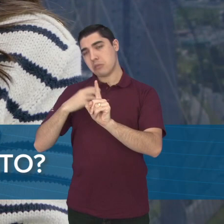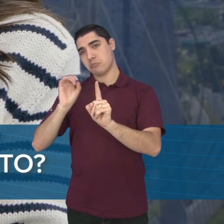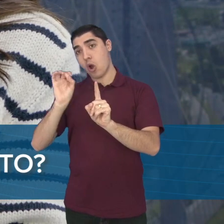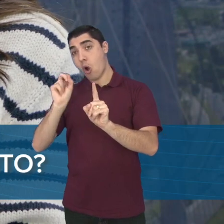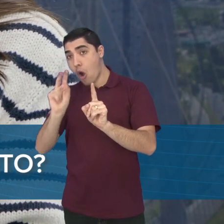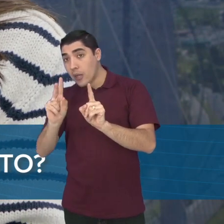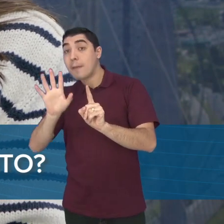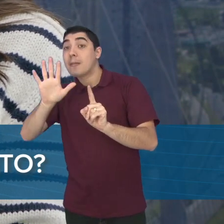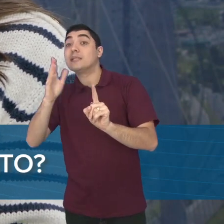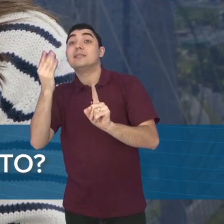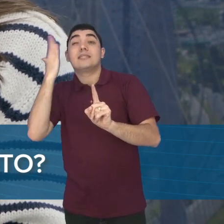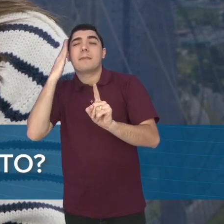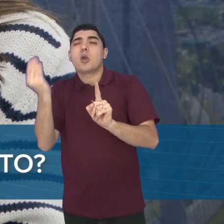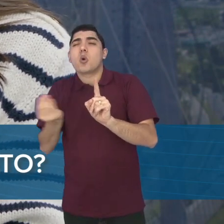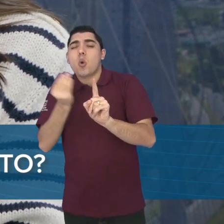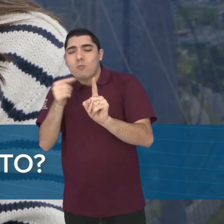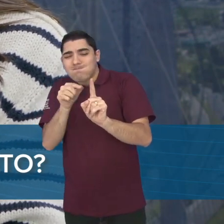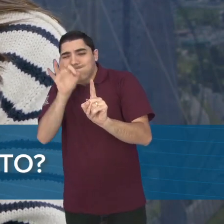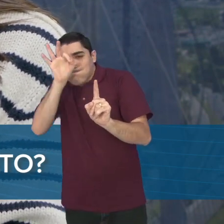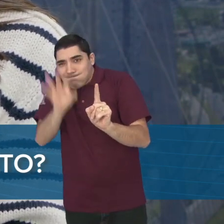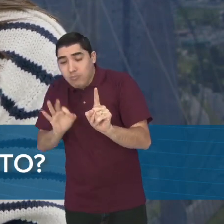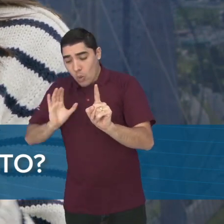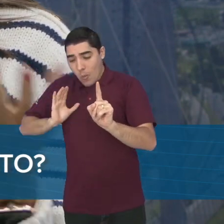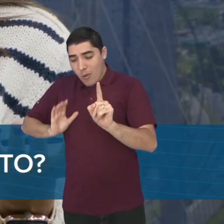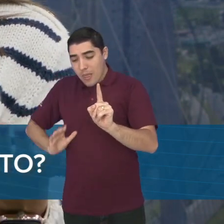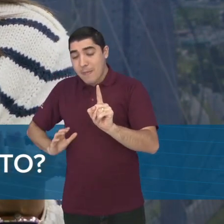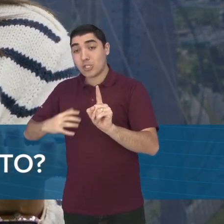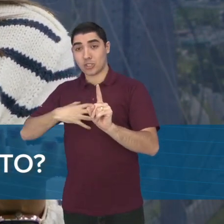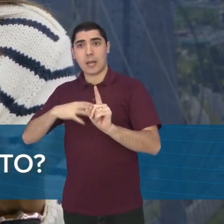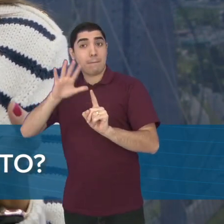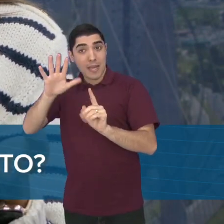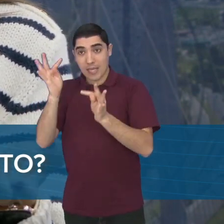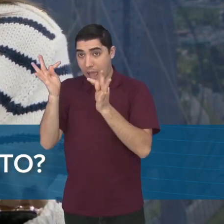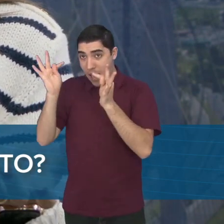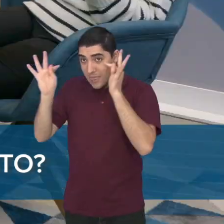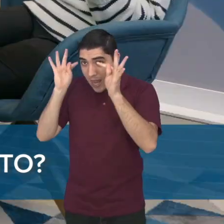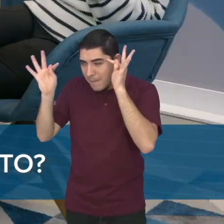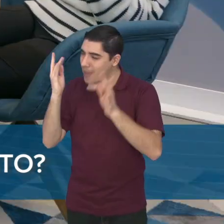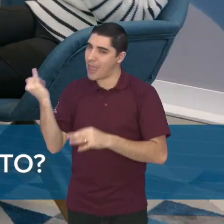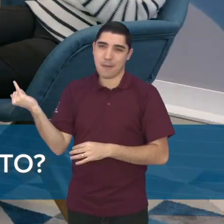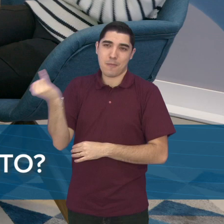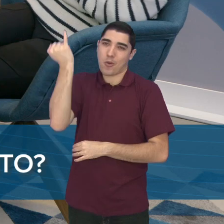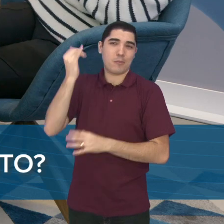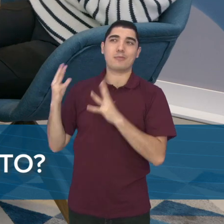né? Não seja algo tão romantizado. Então acho que é nesse sentido. Mas a terapia, ela é bem-vinda para todos.